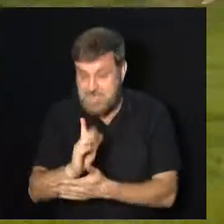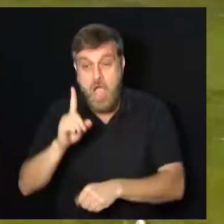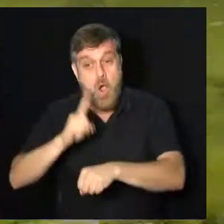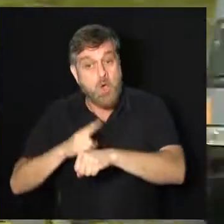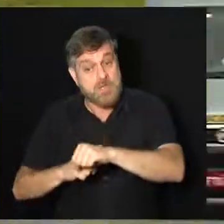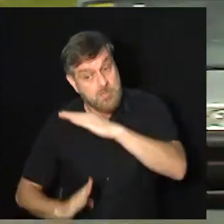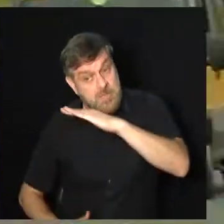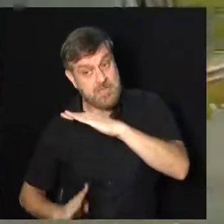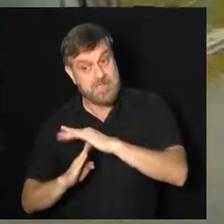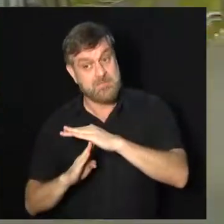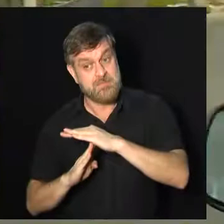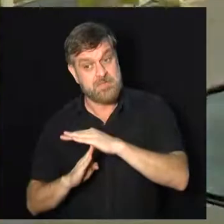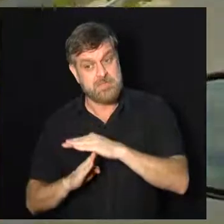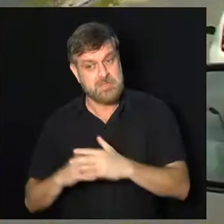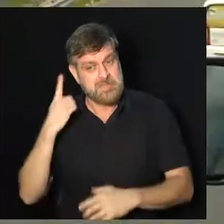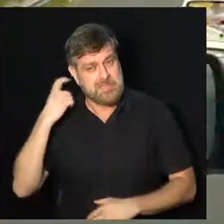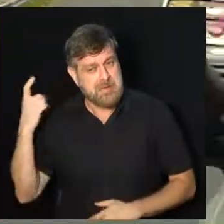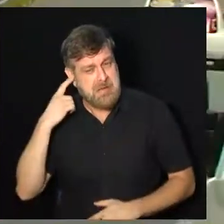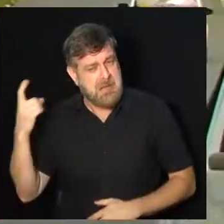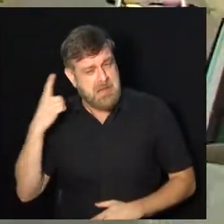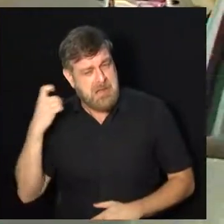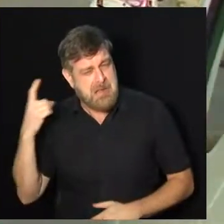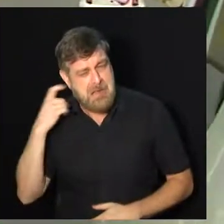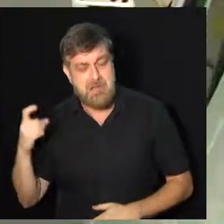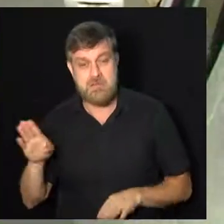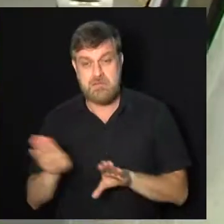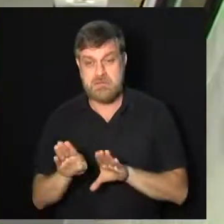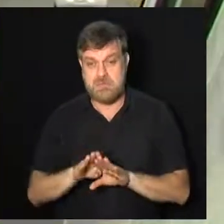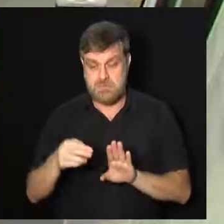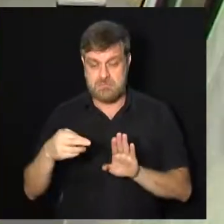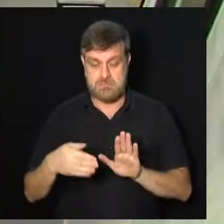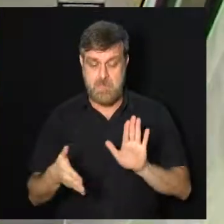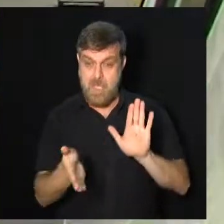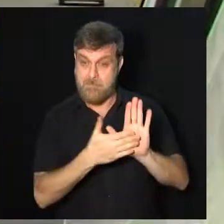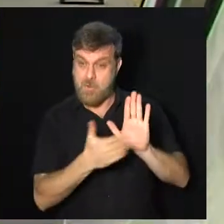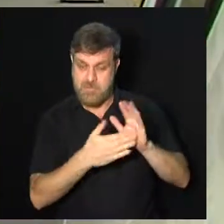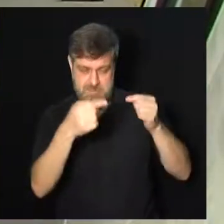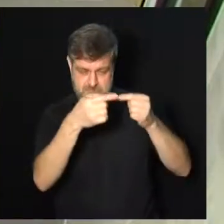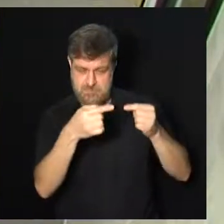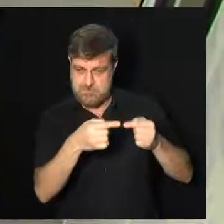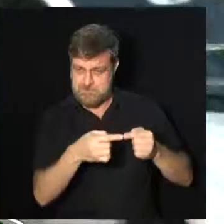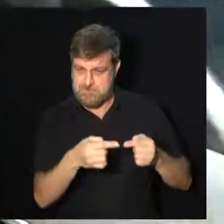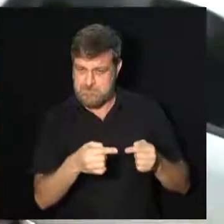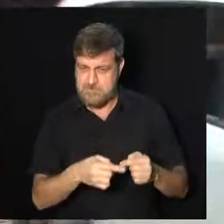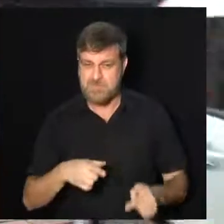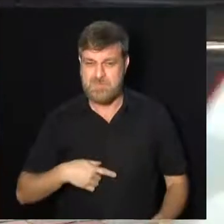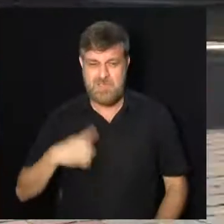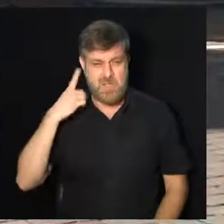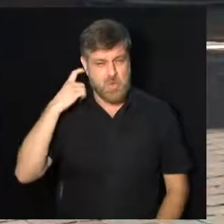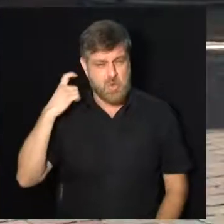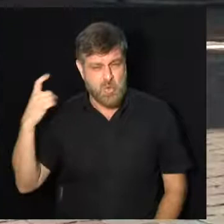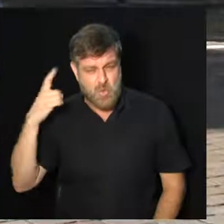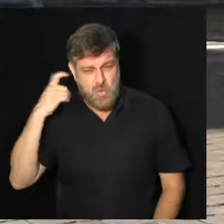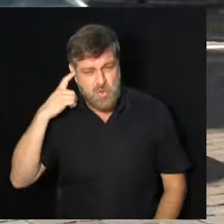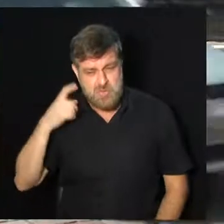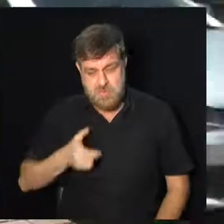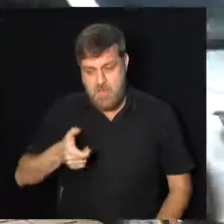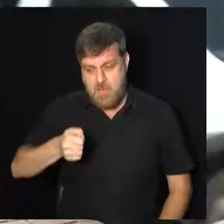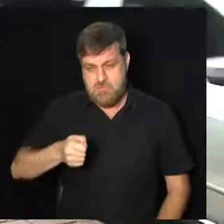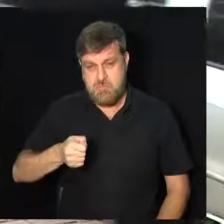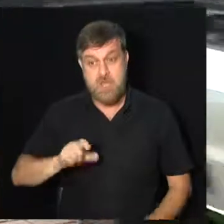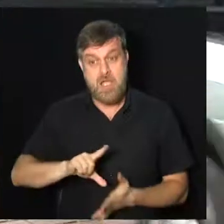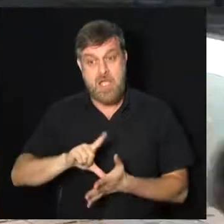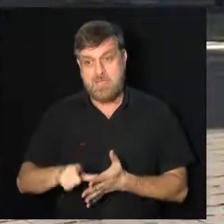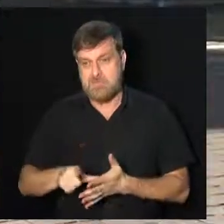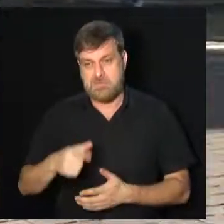tempo máximo para o silenciamento de alarmes. De acordo com a proposta, o dispositivo sonoro deve ser desligado